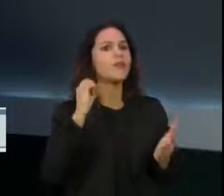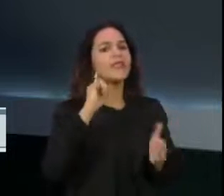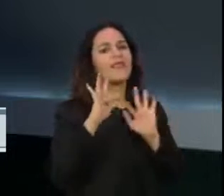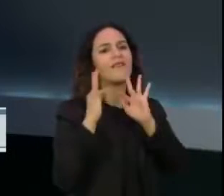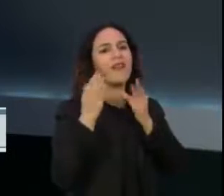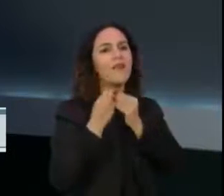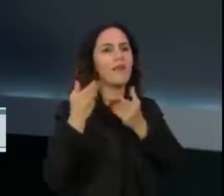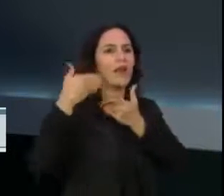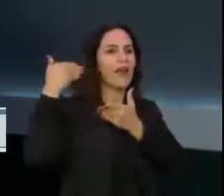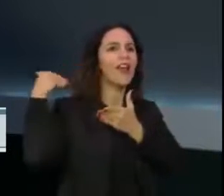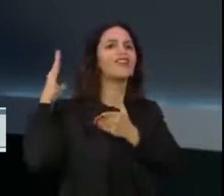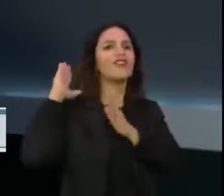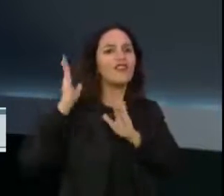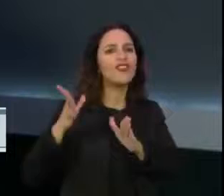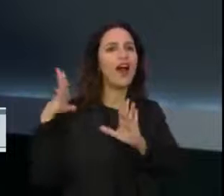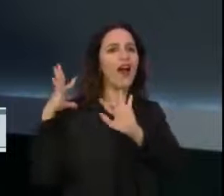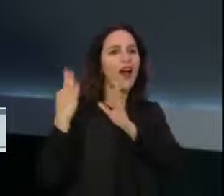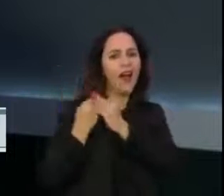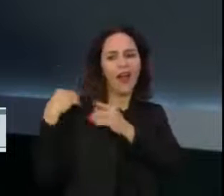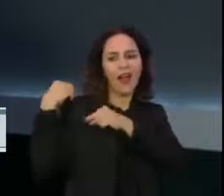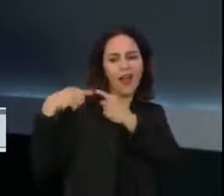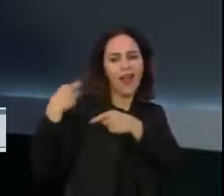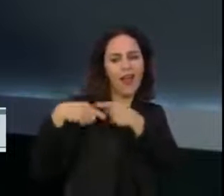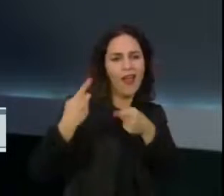na família, que já têm mãe,